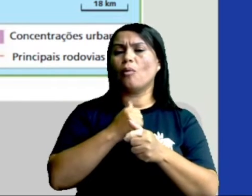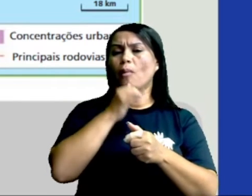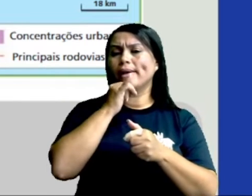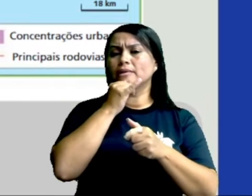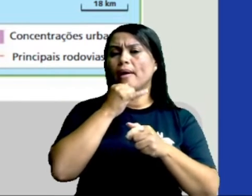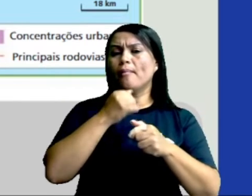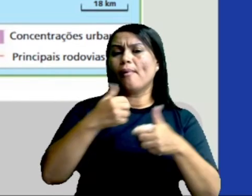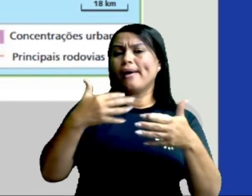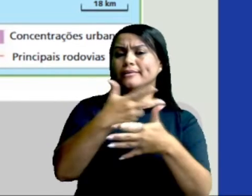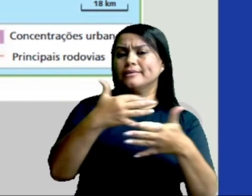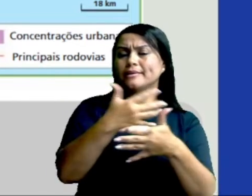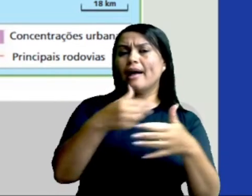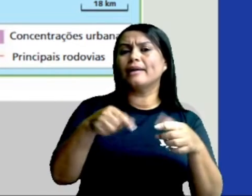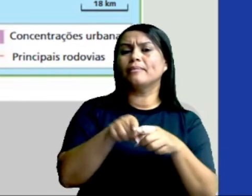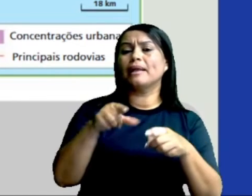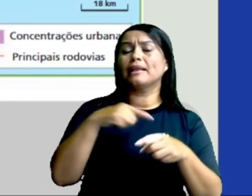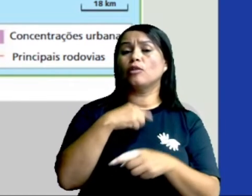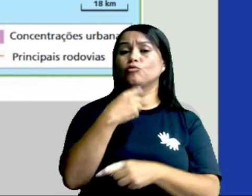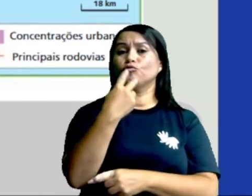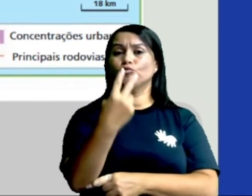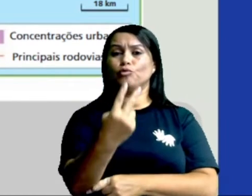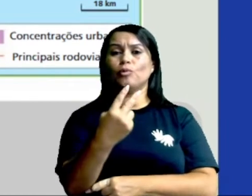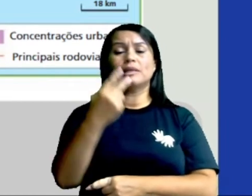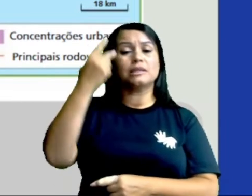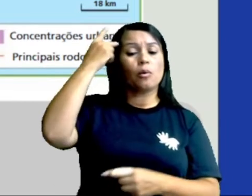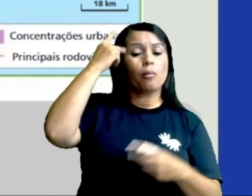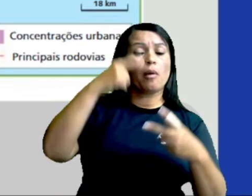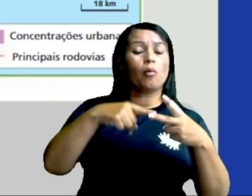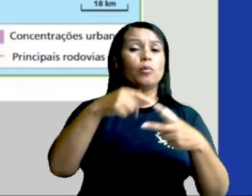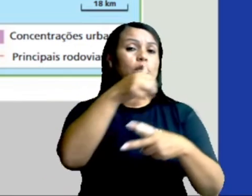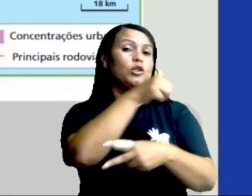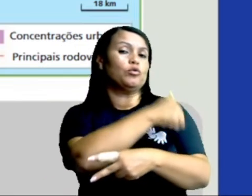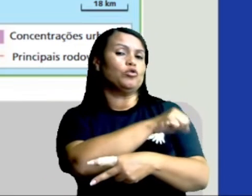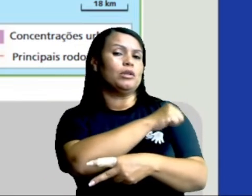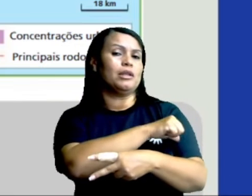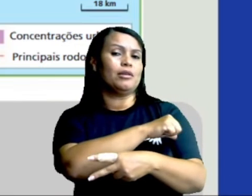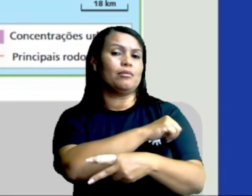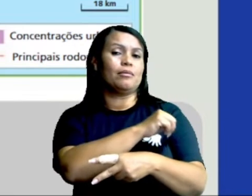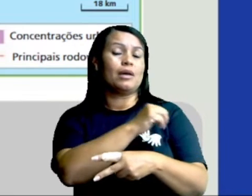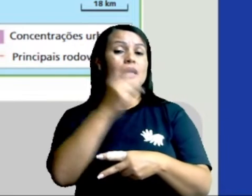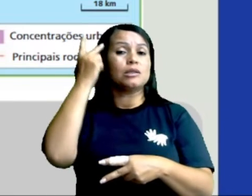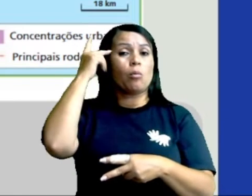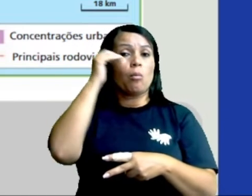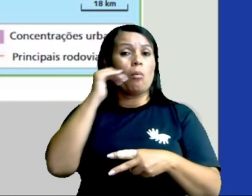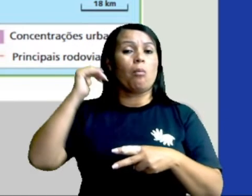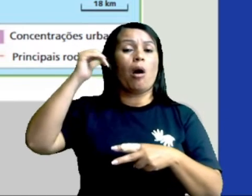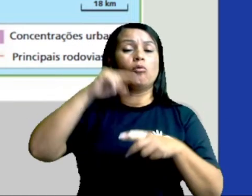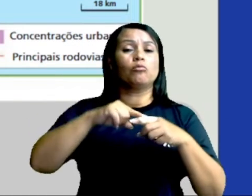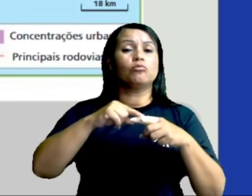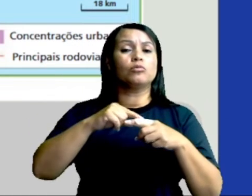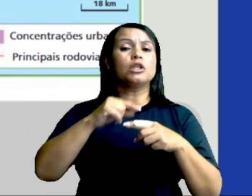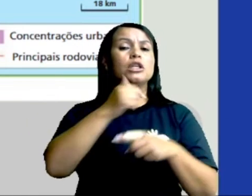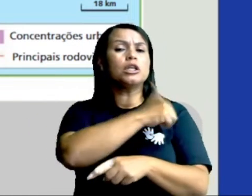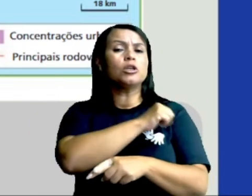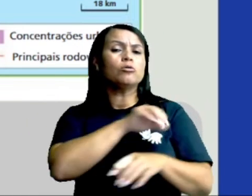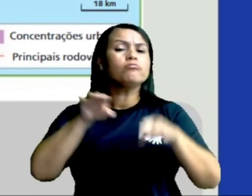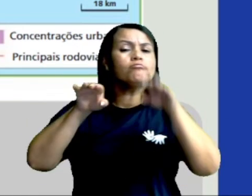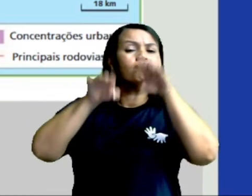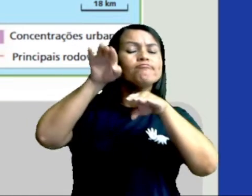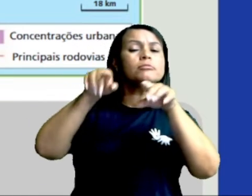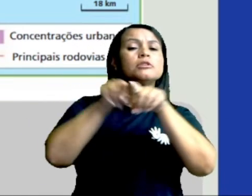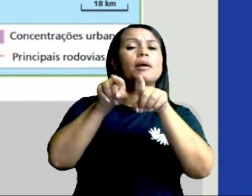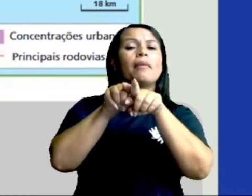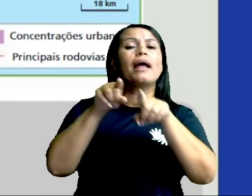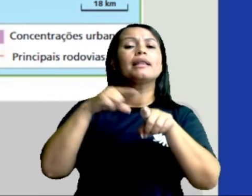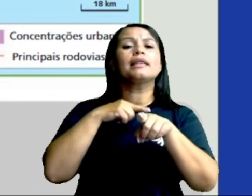e nesse caso aqui, duas metrópoles, São Paulo e Rio de Janeiro. Então, as áreas construídas e todas as cidades que estão no entorno